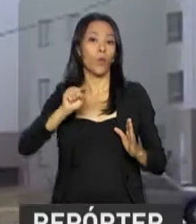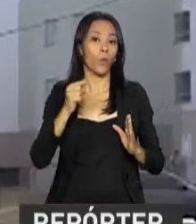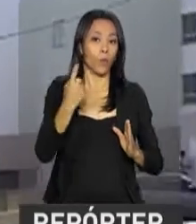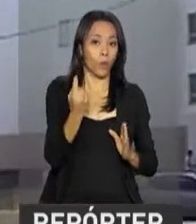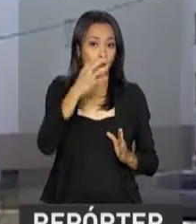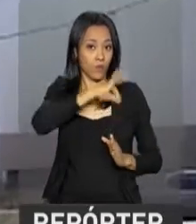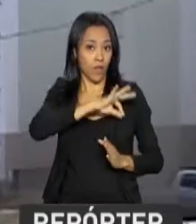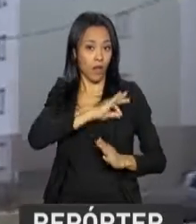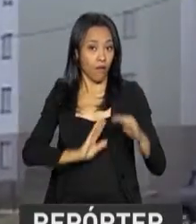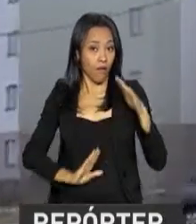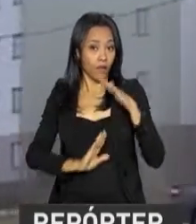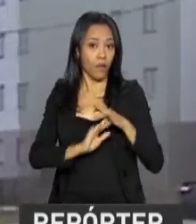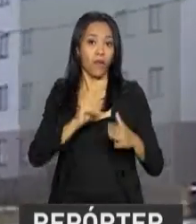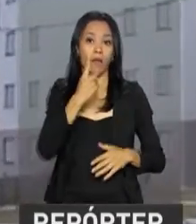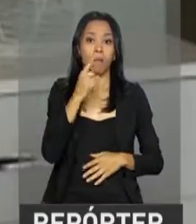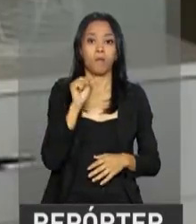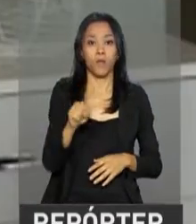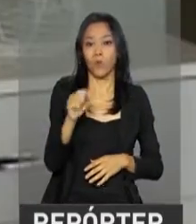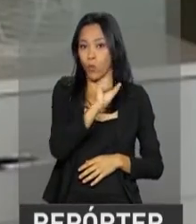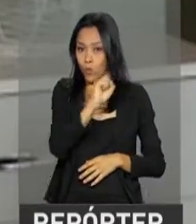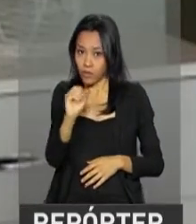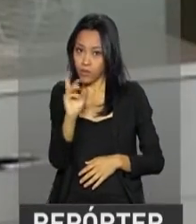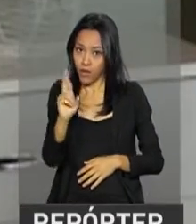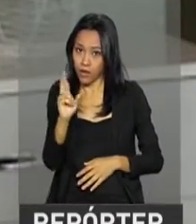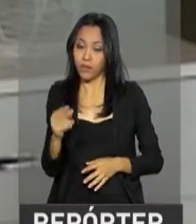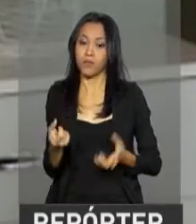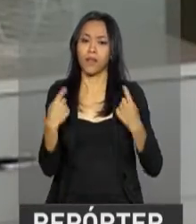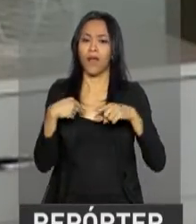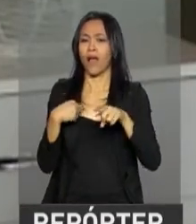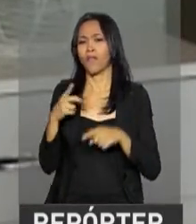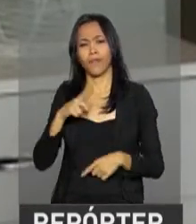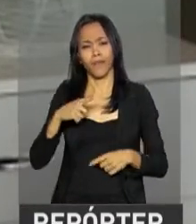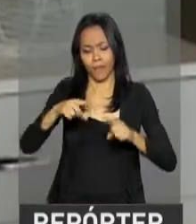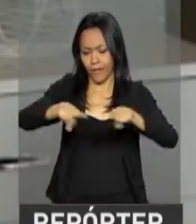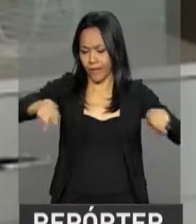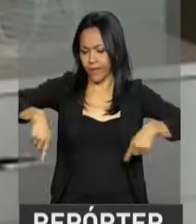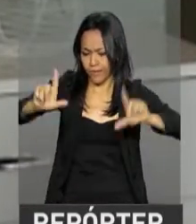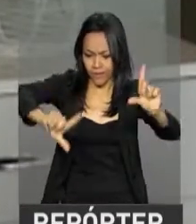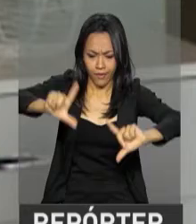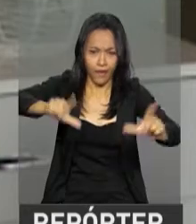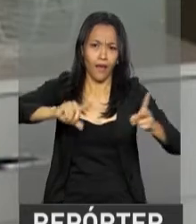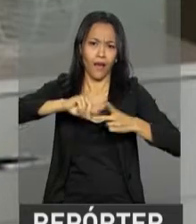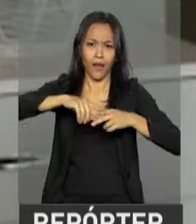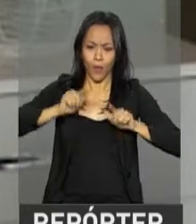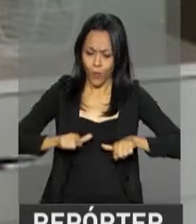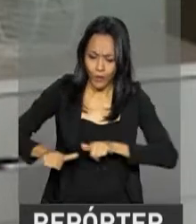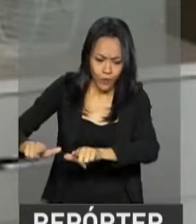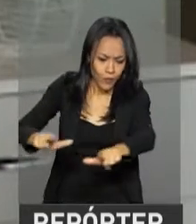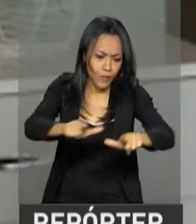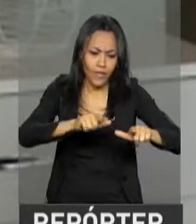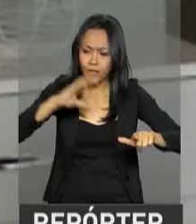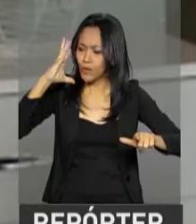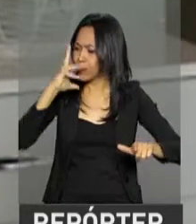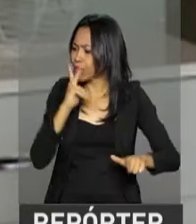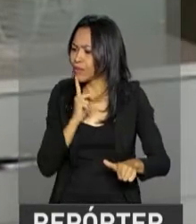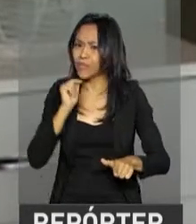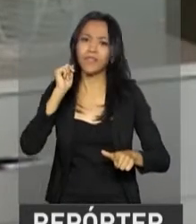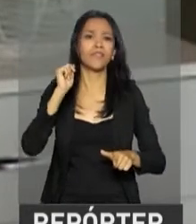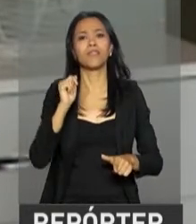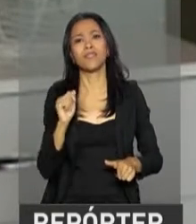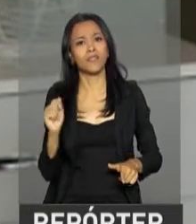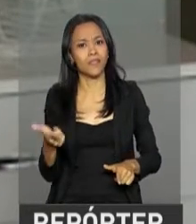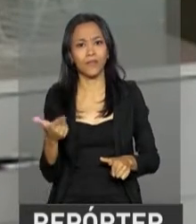inferior a mil e oitocentos reais até a minha sala um piso com azulejo tudo tão bonito com o